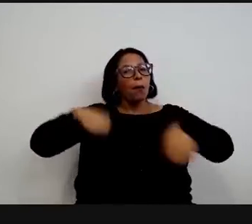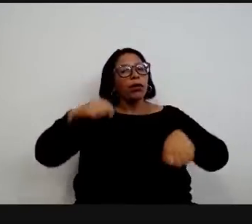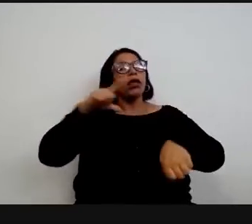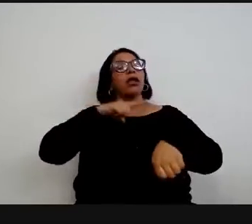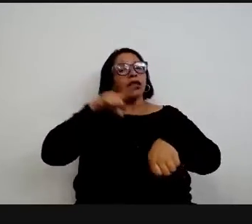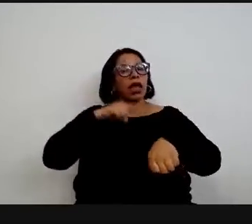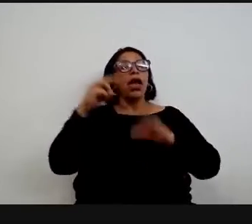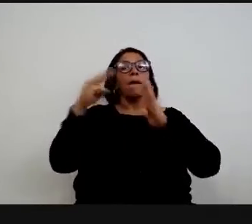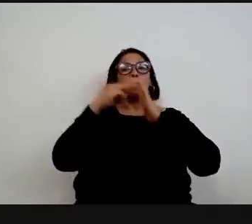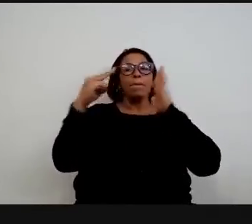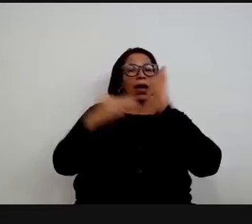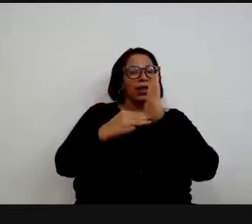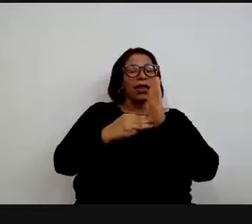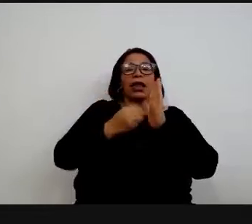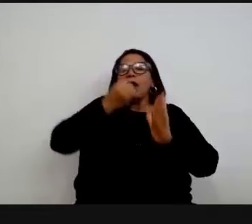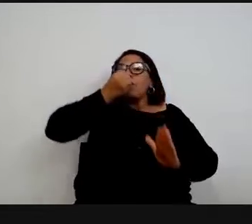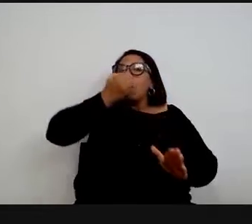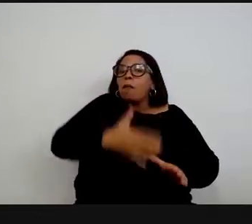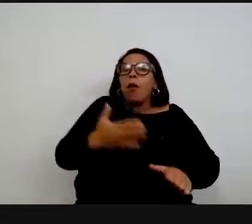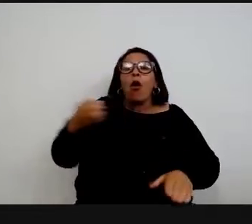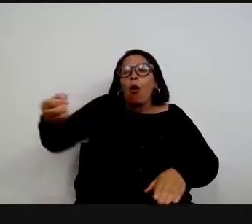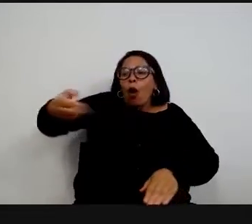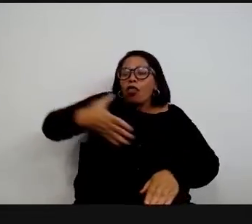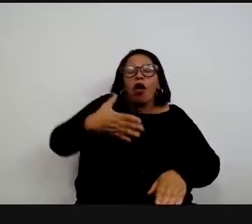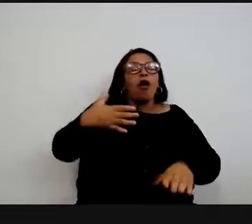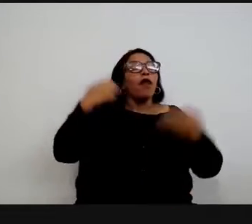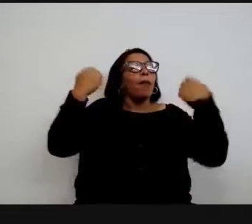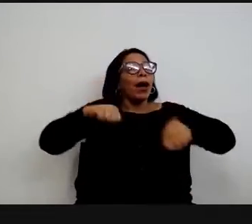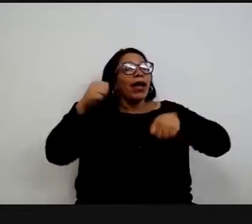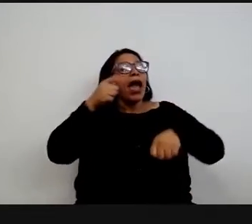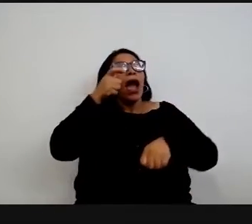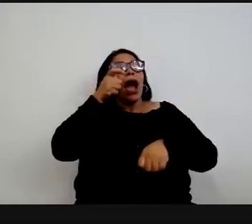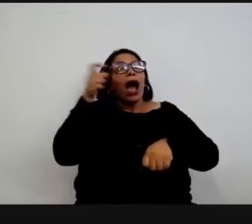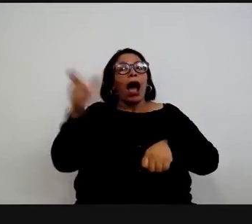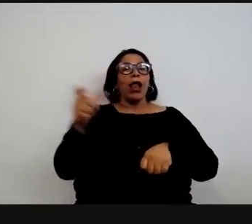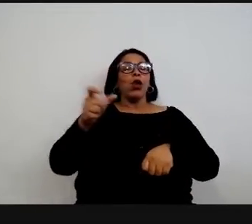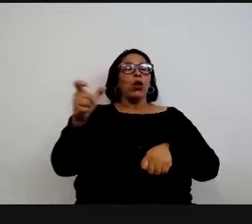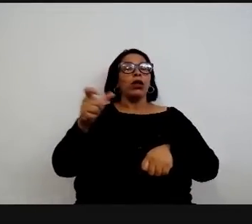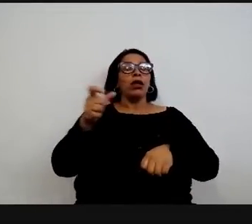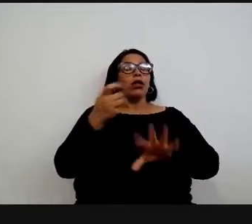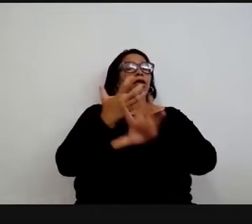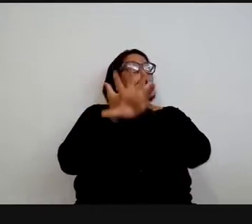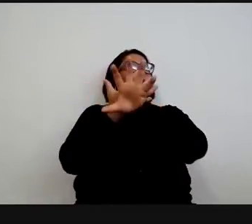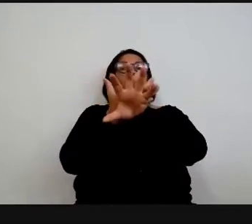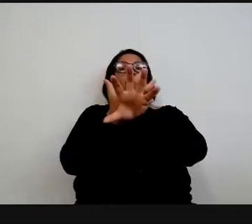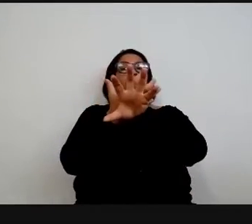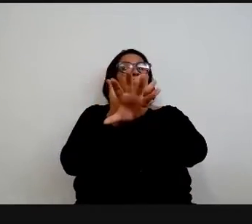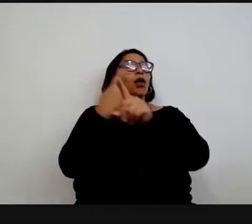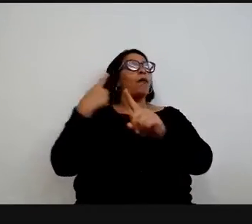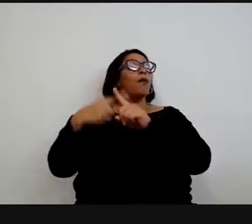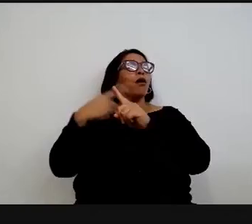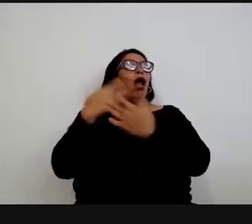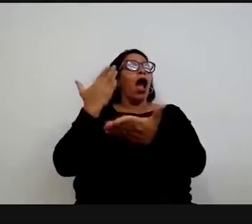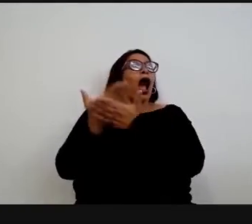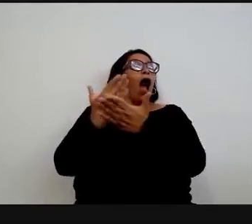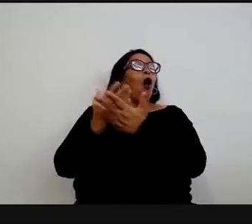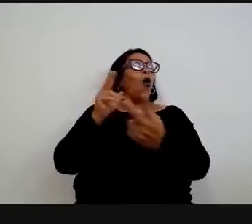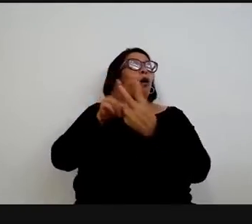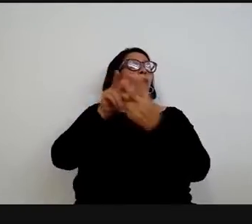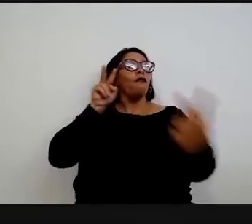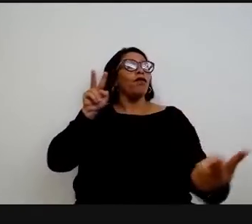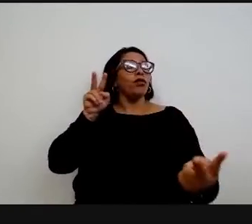mesma ir atrás de metodologias ativas para que os alunos possam prestar atenção no que eu estou falando. Ou seja, o que eu estou falando tem que ser